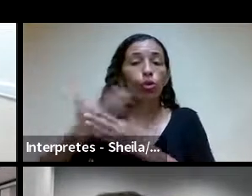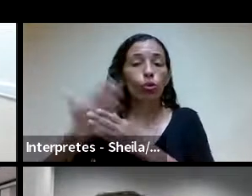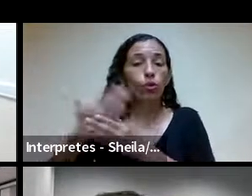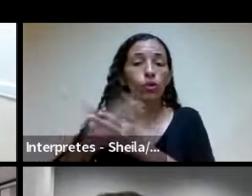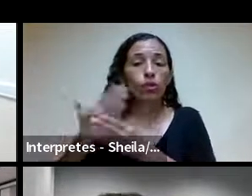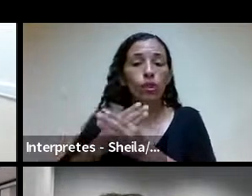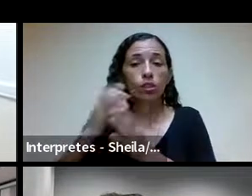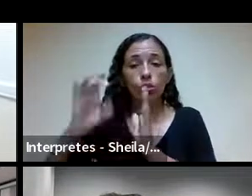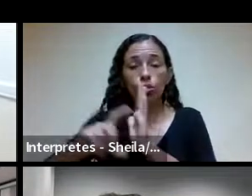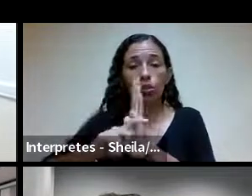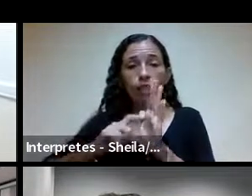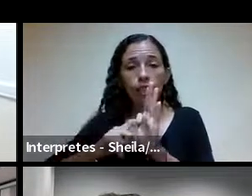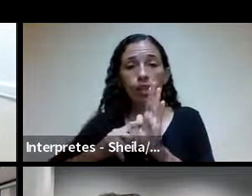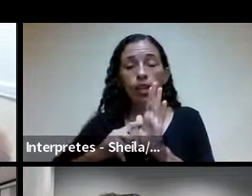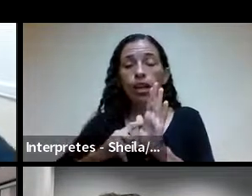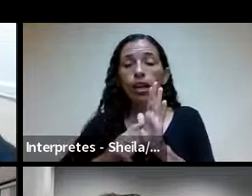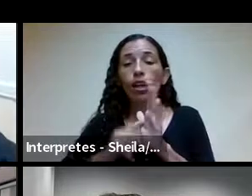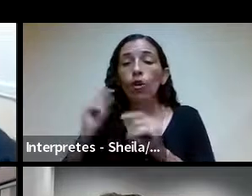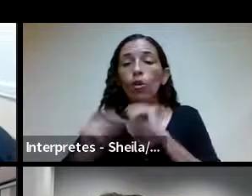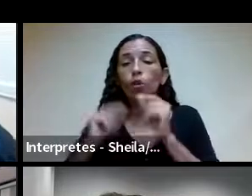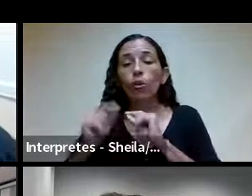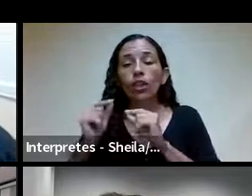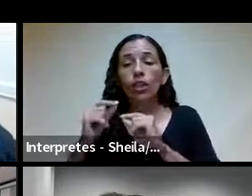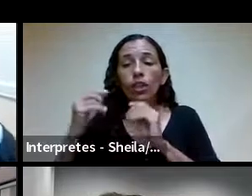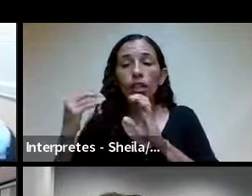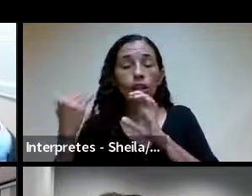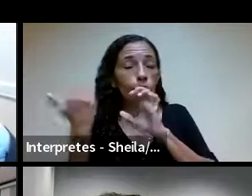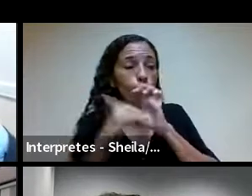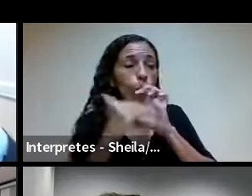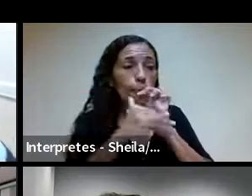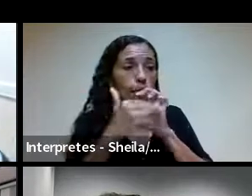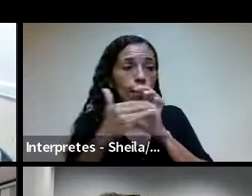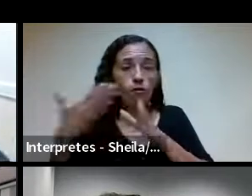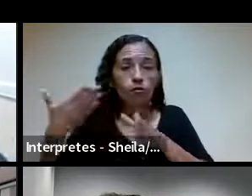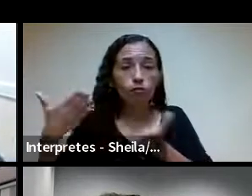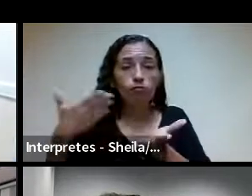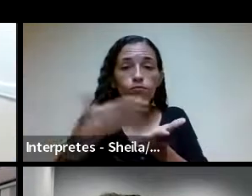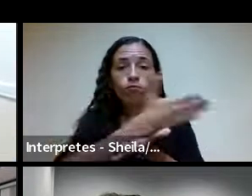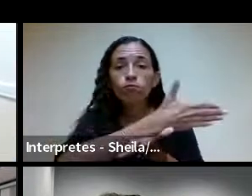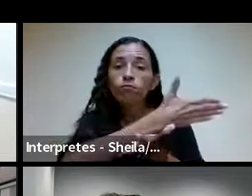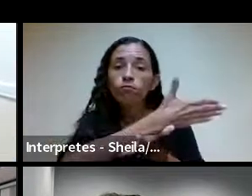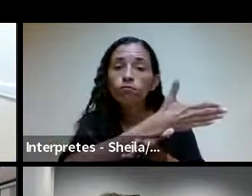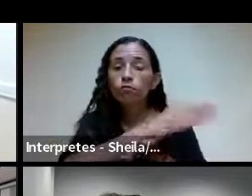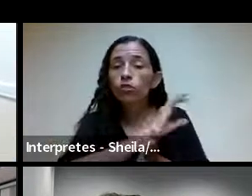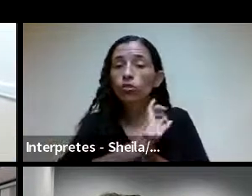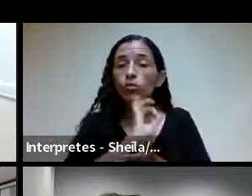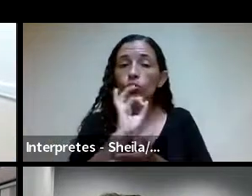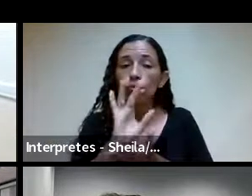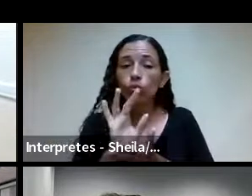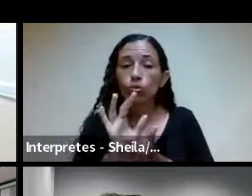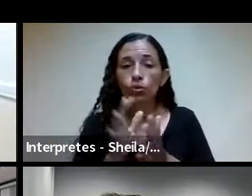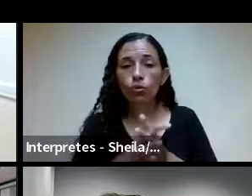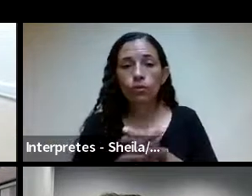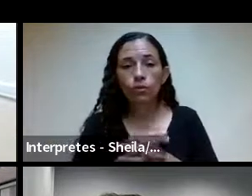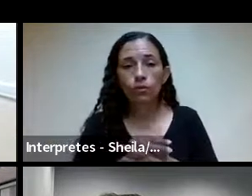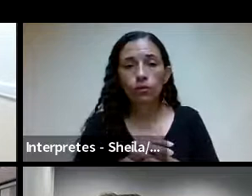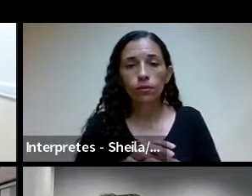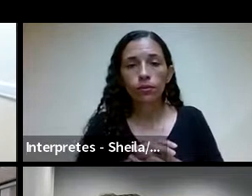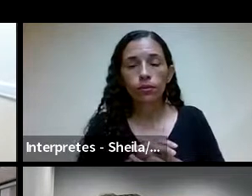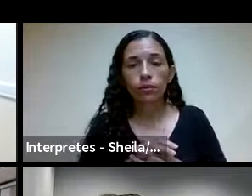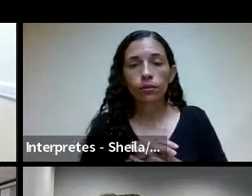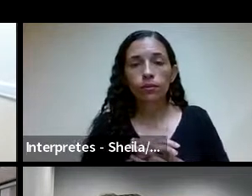judiciária ao e-mail sem funcionamento da autora, com uma citação. E, posteriormente, existe uma certidão de custo e